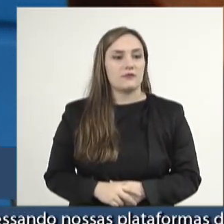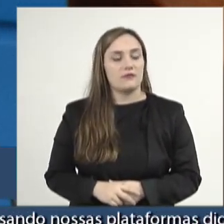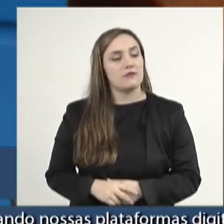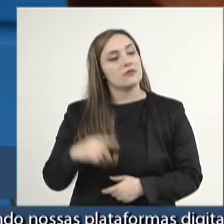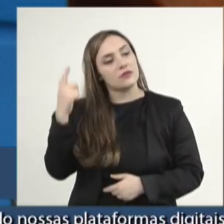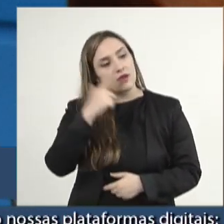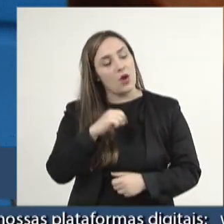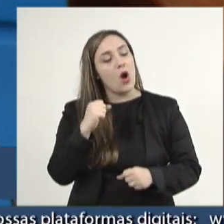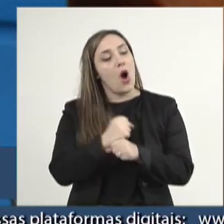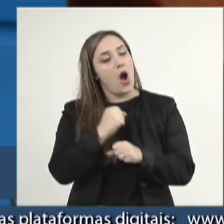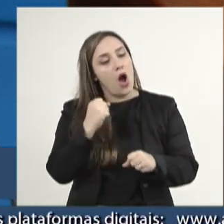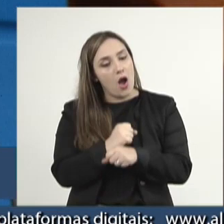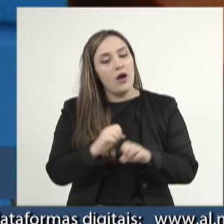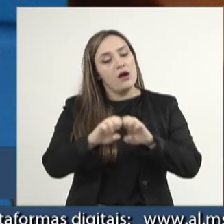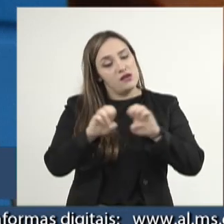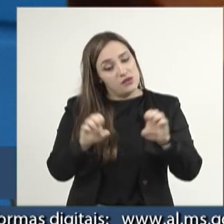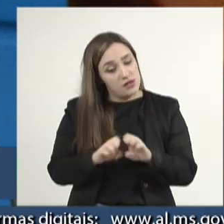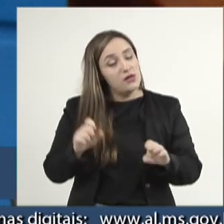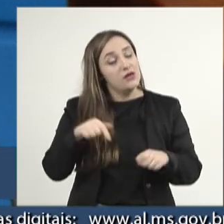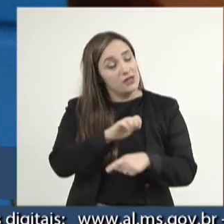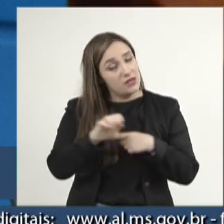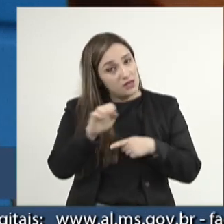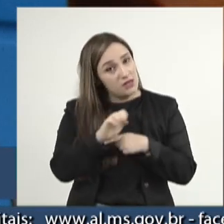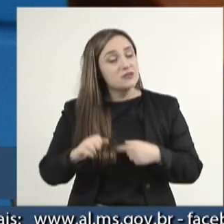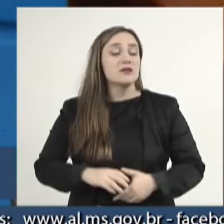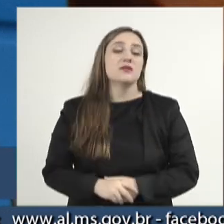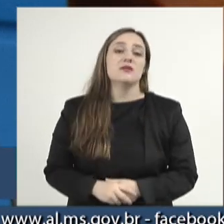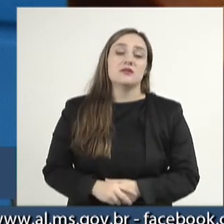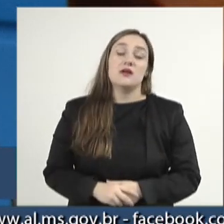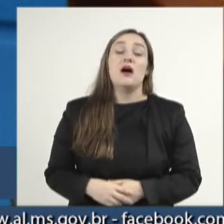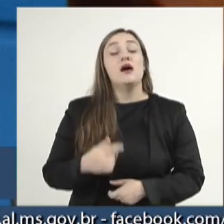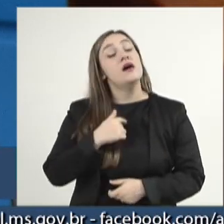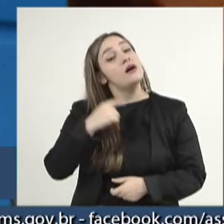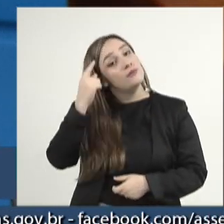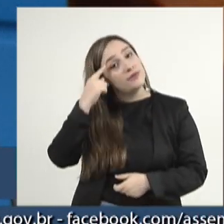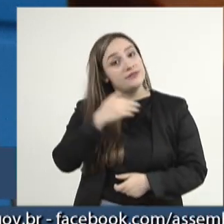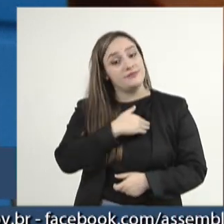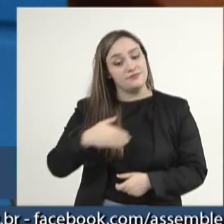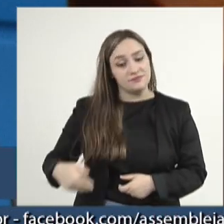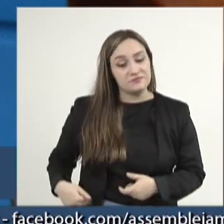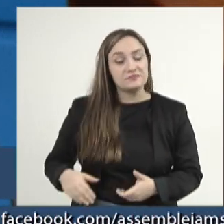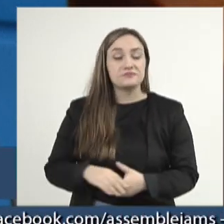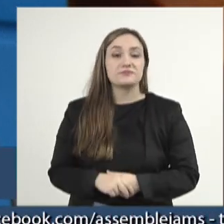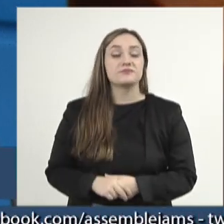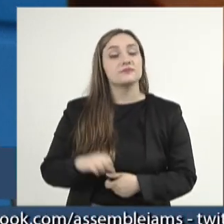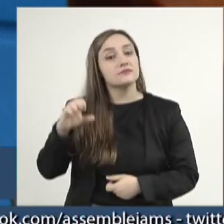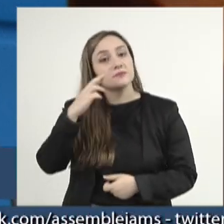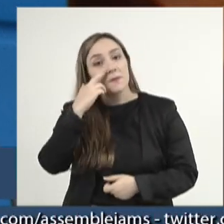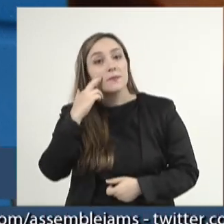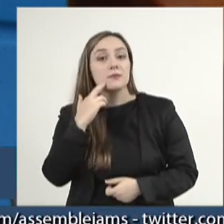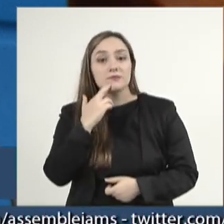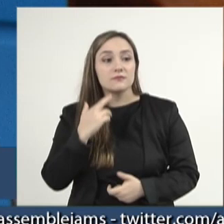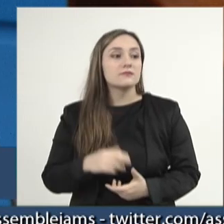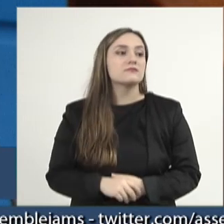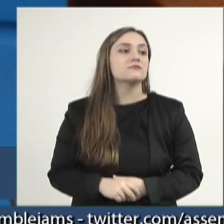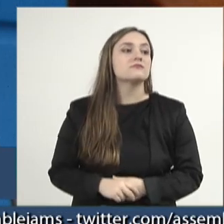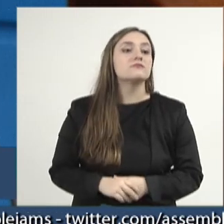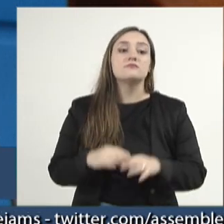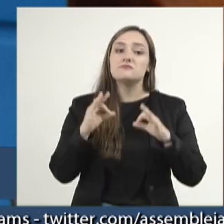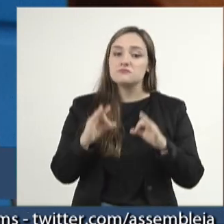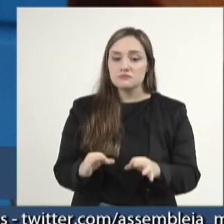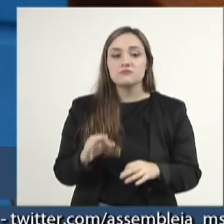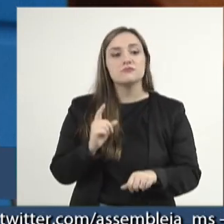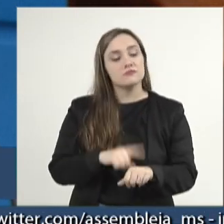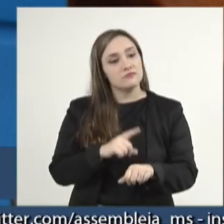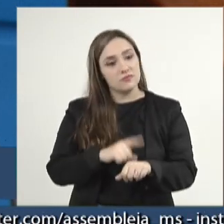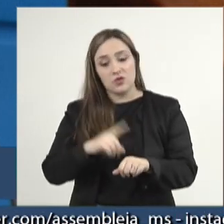obras de infraestrutura do nosso Estado. Penso que o nosso governador, Eduardo Riedel, também acerta quando vem